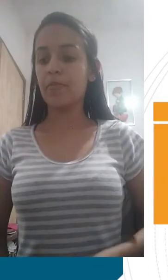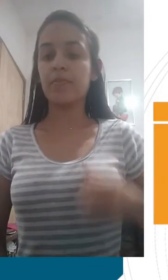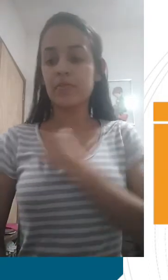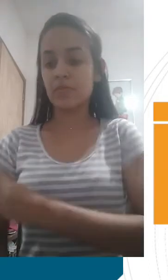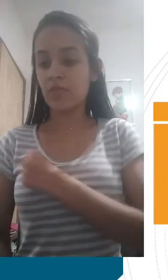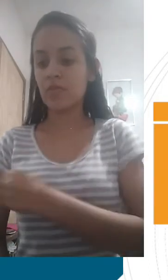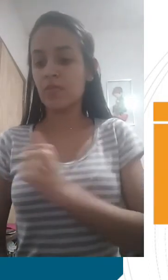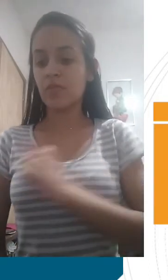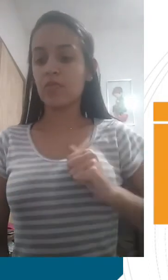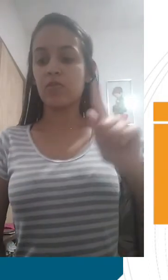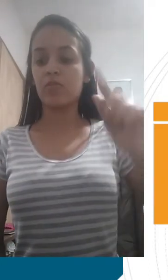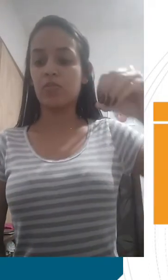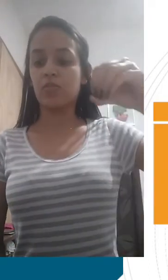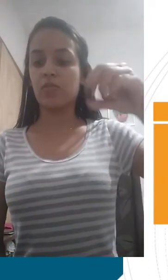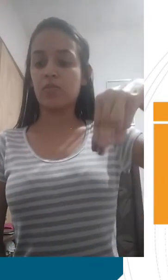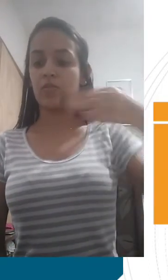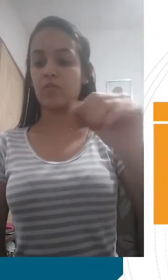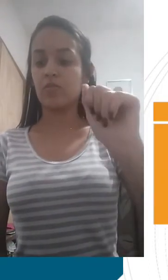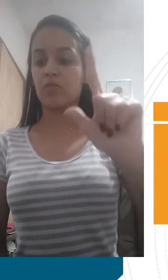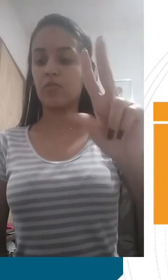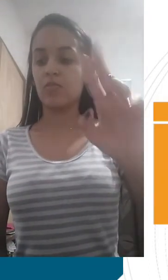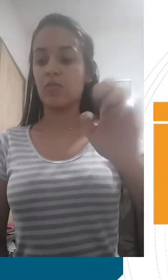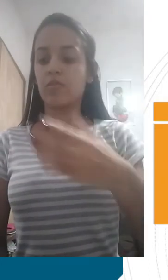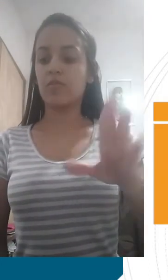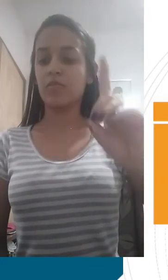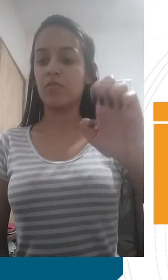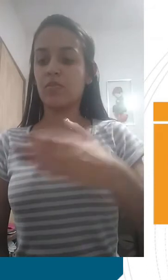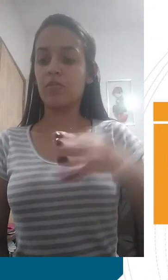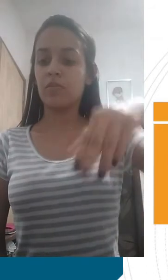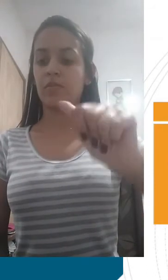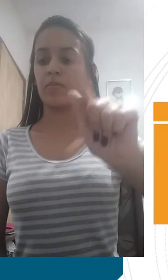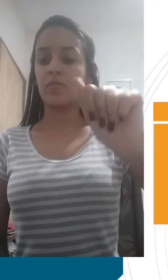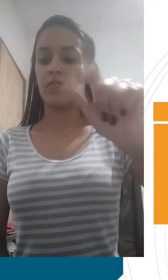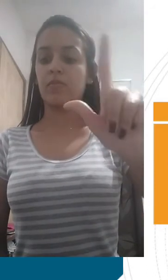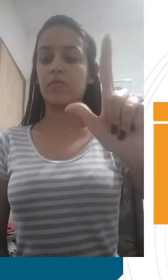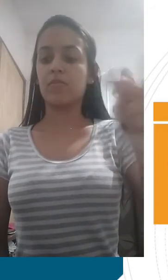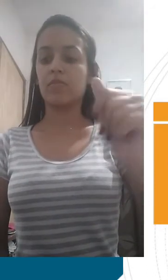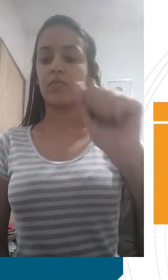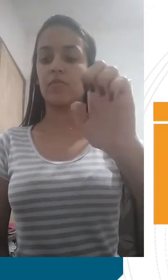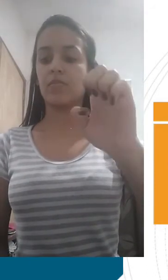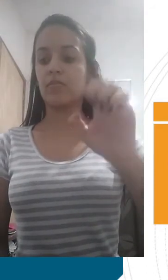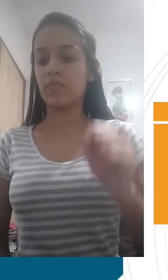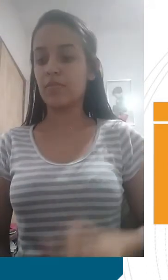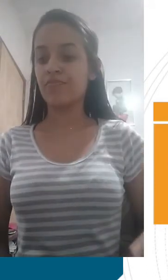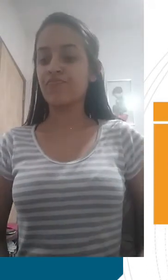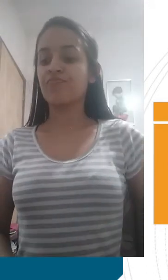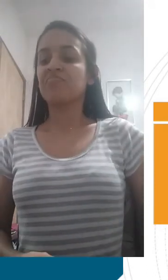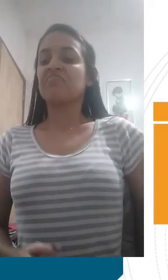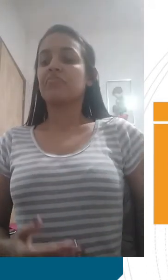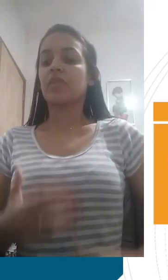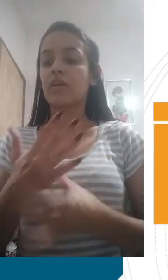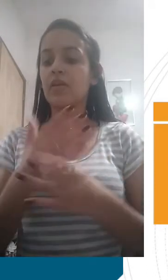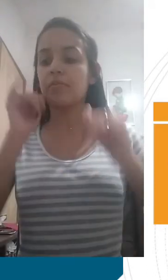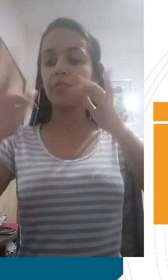1836, Suspiros Poéticos e Saudades, do Gonçalves de Magalhães. Realismo,